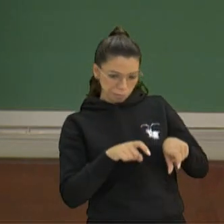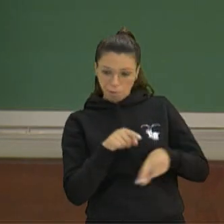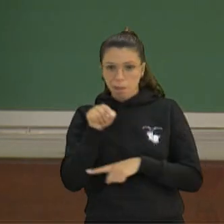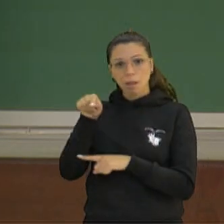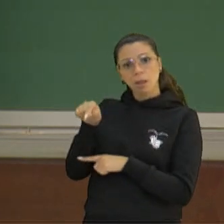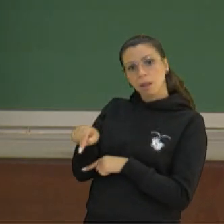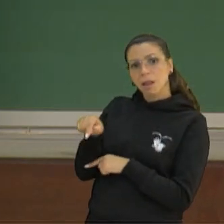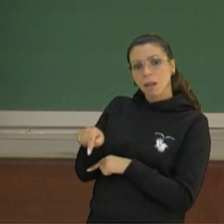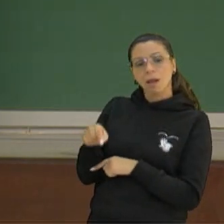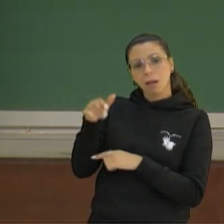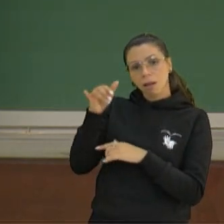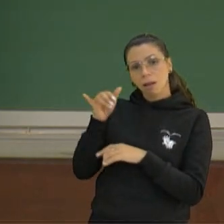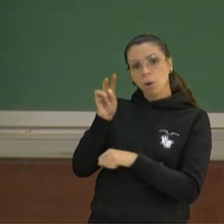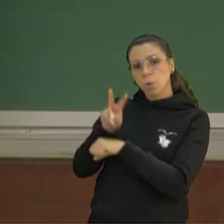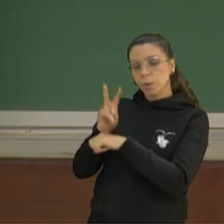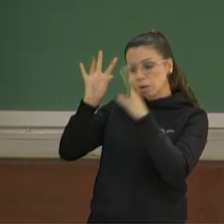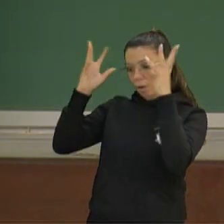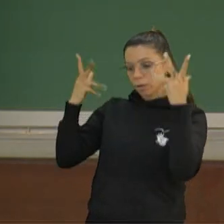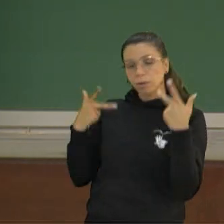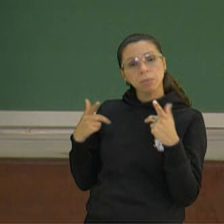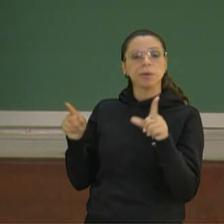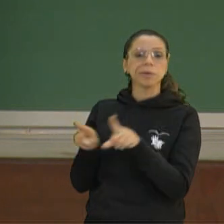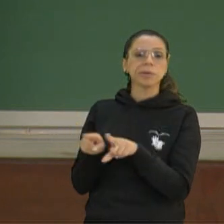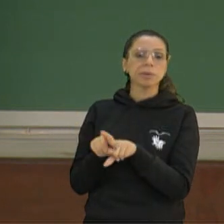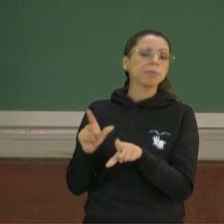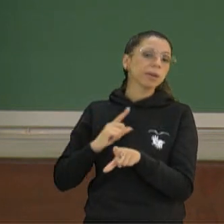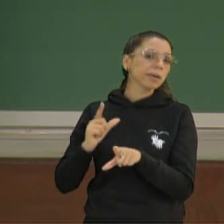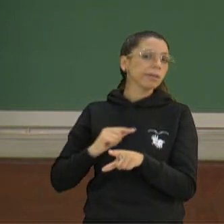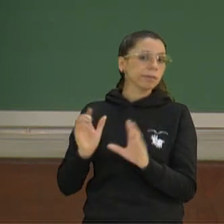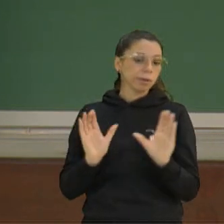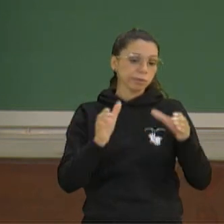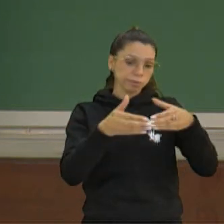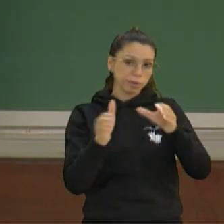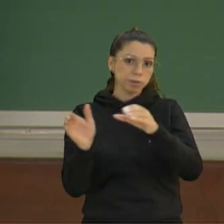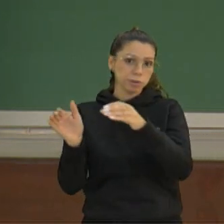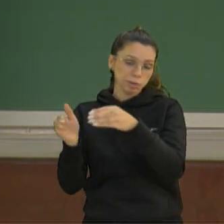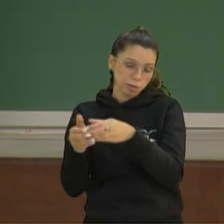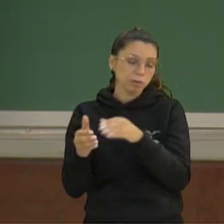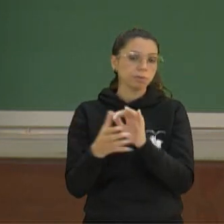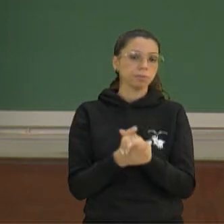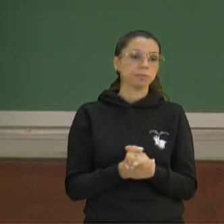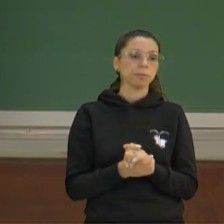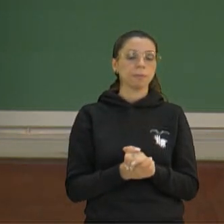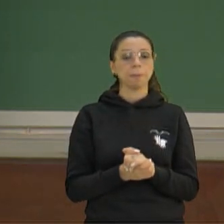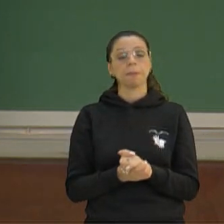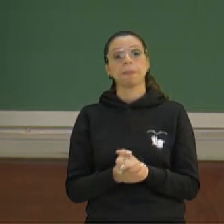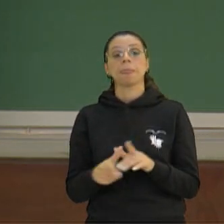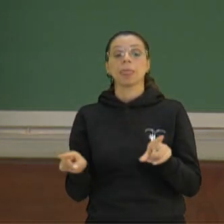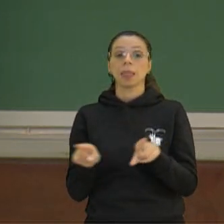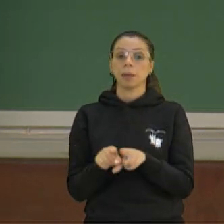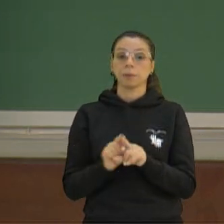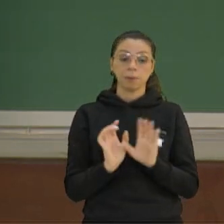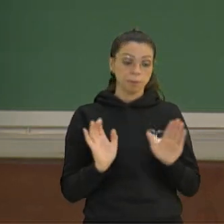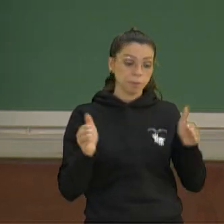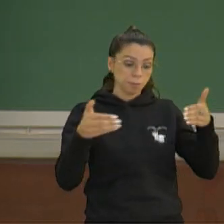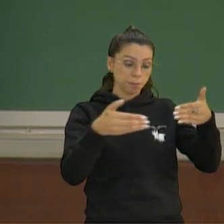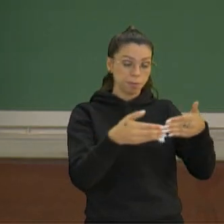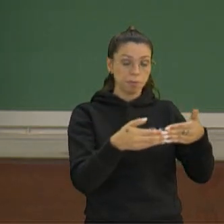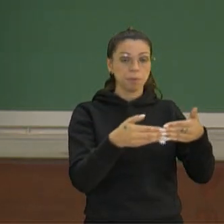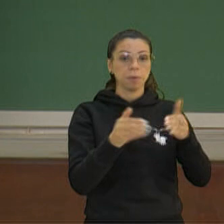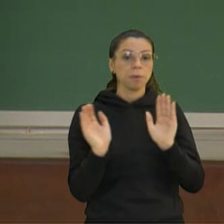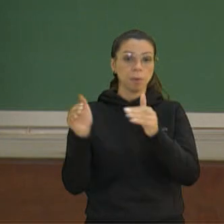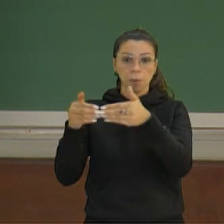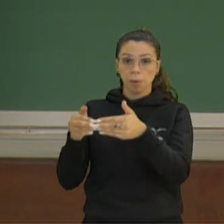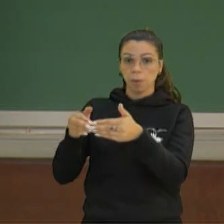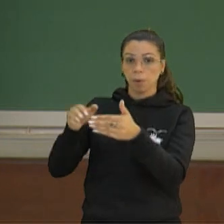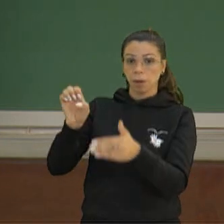também é dividida de acordo com o emprego das técnicas. Então nós vamos ter a pecuária extensiva, que é quando